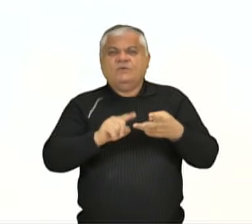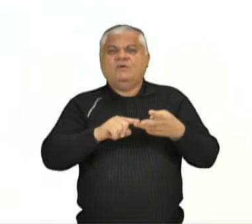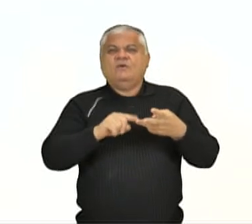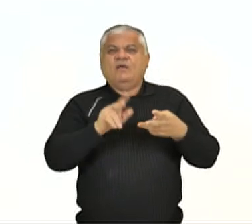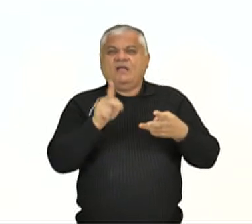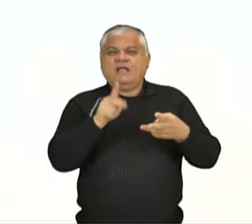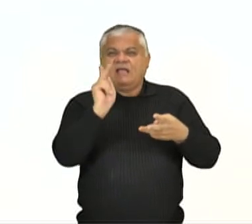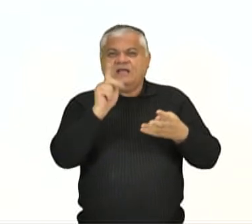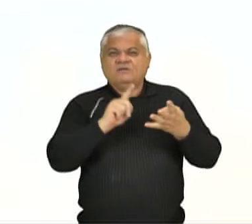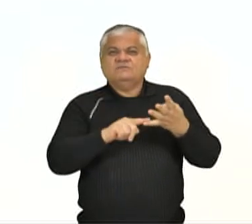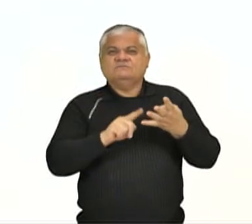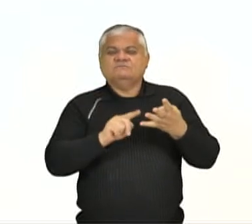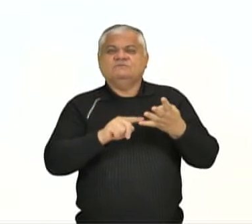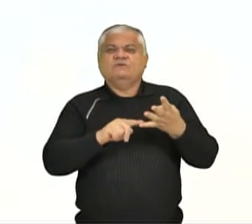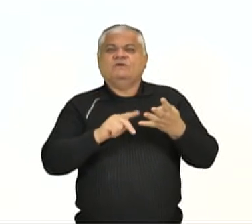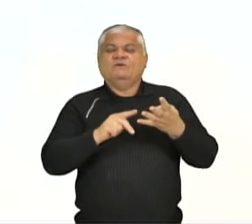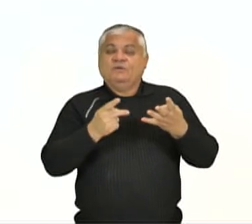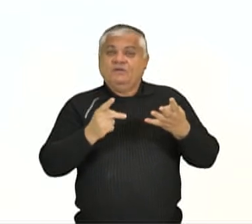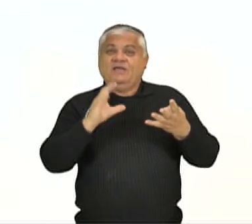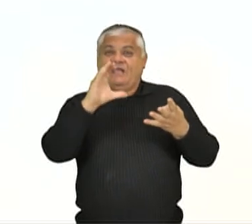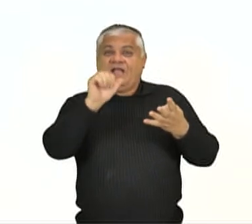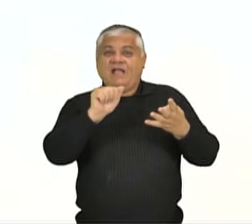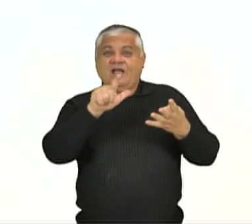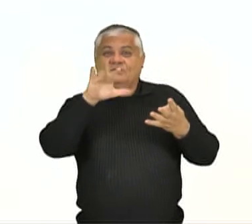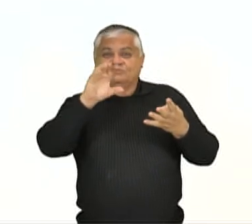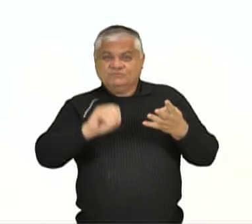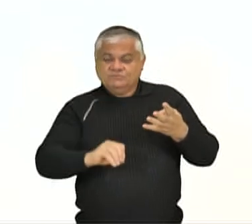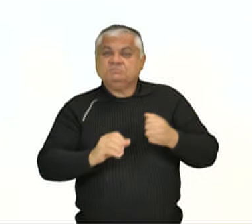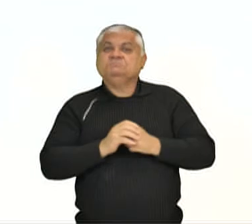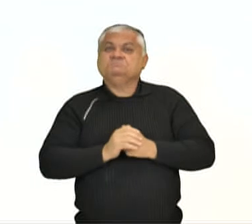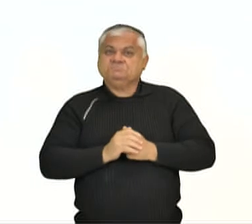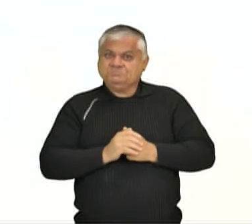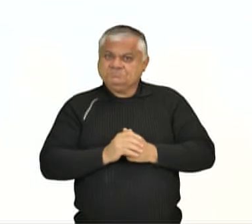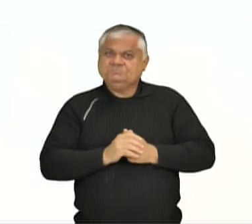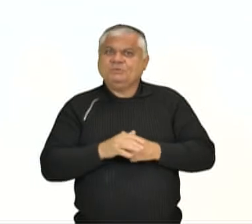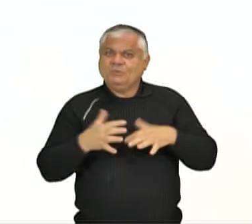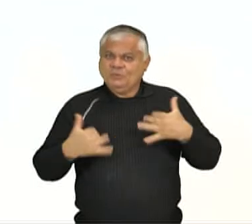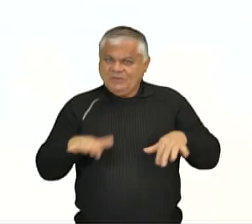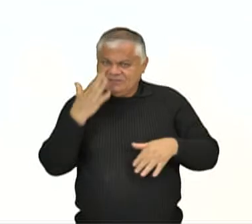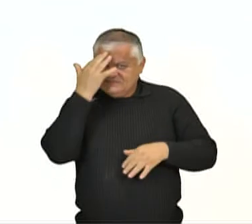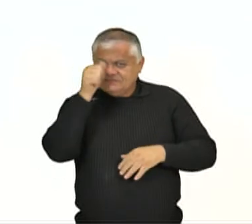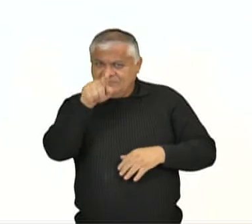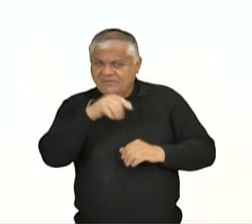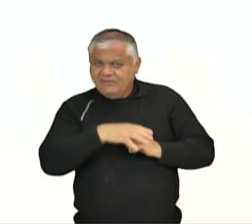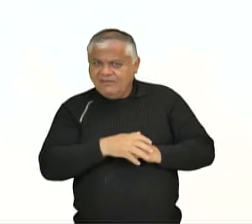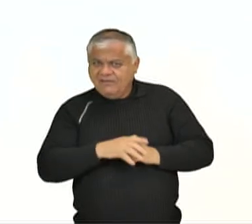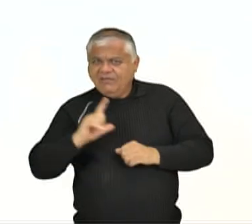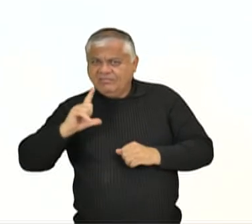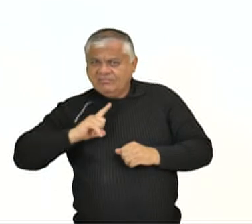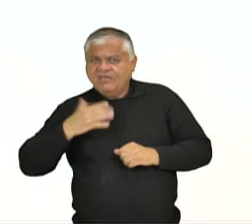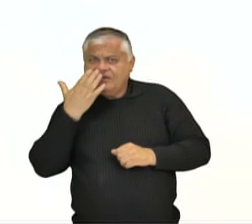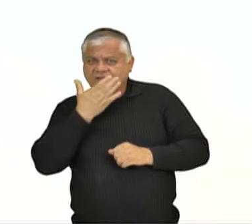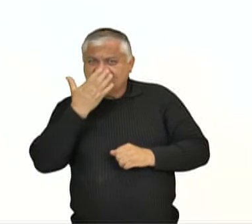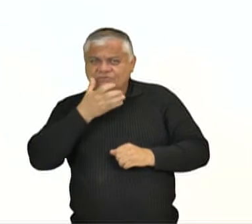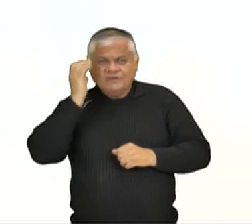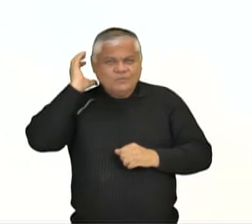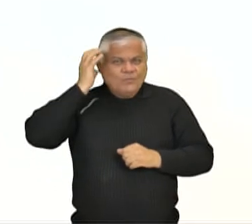cálcio e potássio, além de antioxidantes. Você sabia disso? Você sabia que tem açúcar de